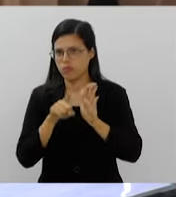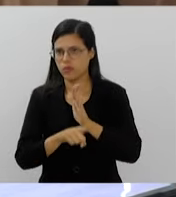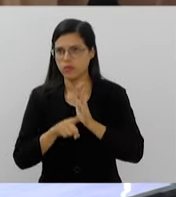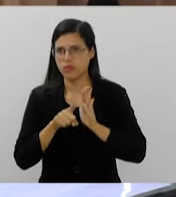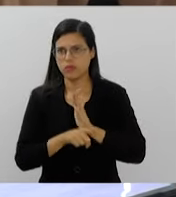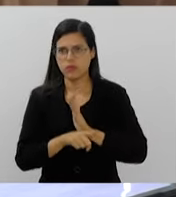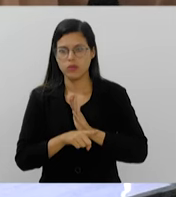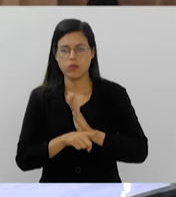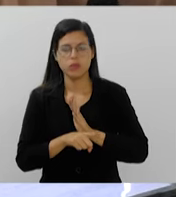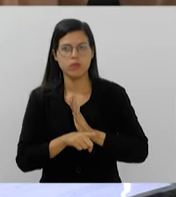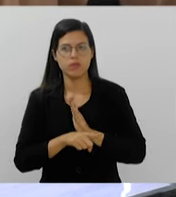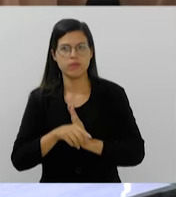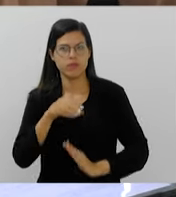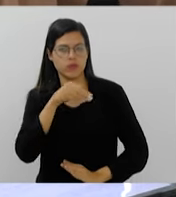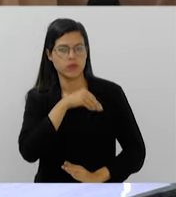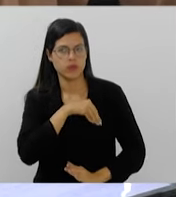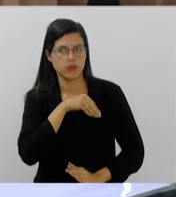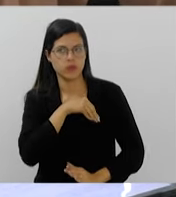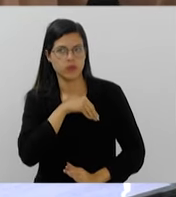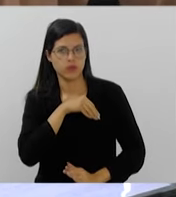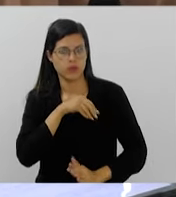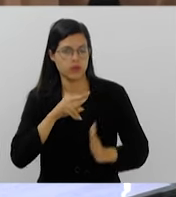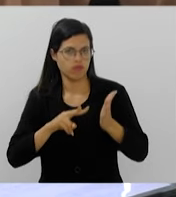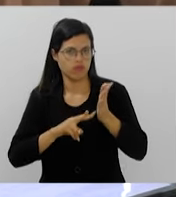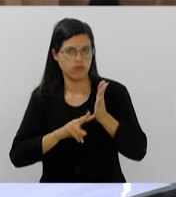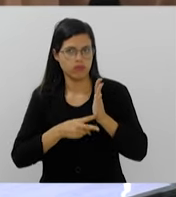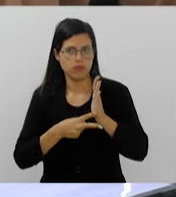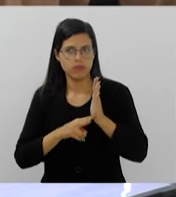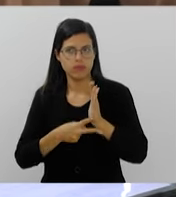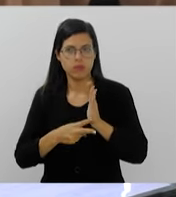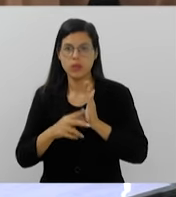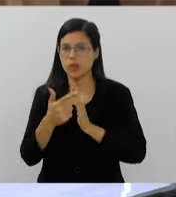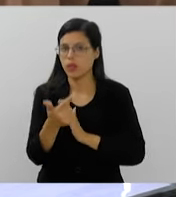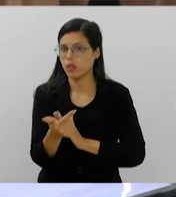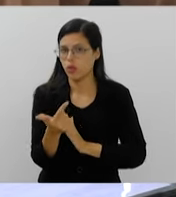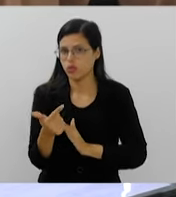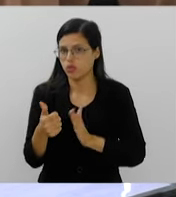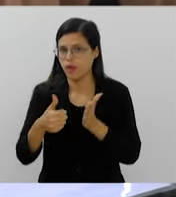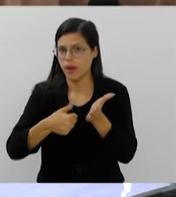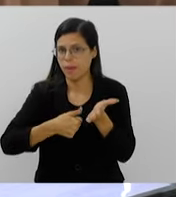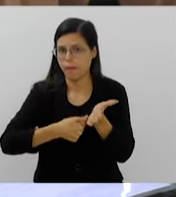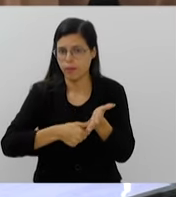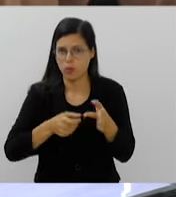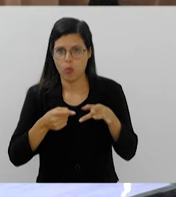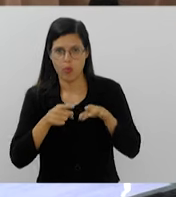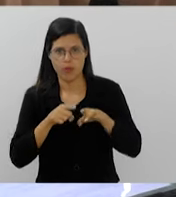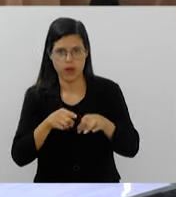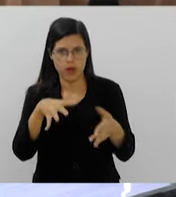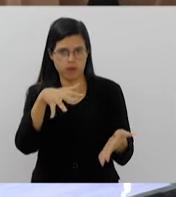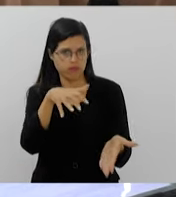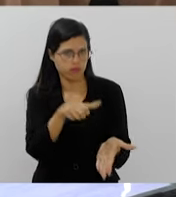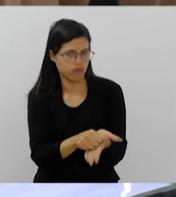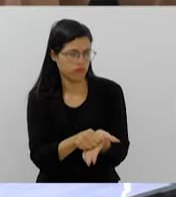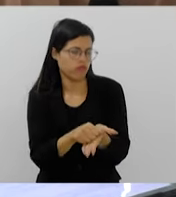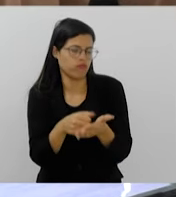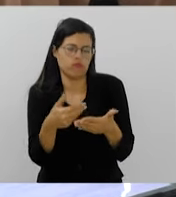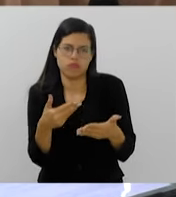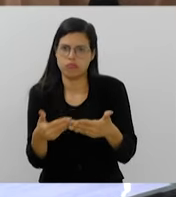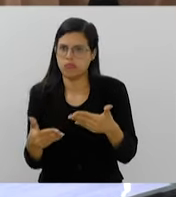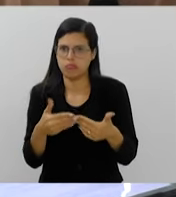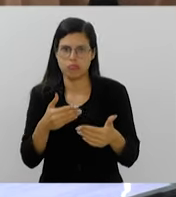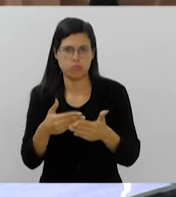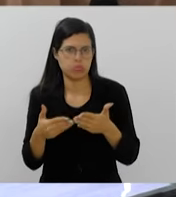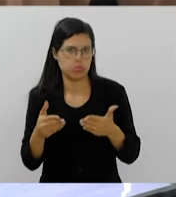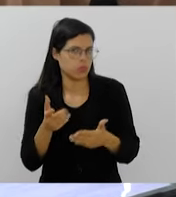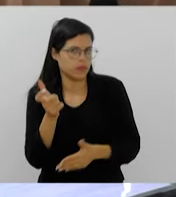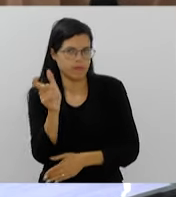dos sindicatos que não tiverem devidamente conveniados, registrados, catalogados, qualquer que seja o